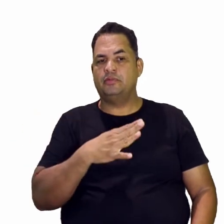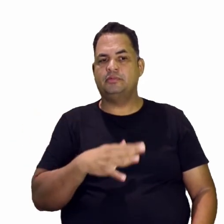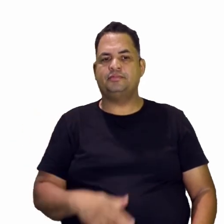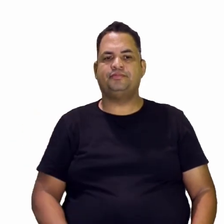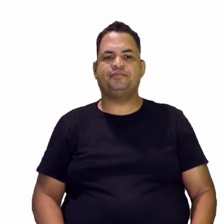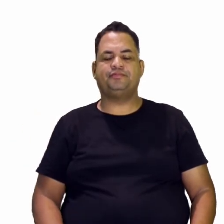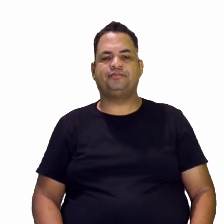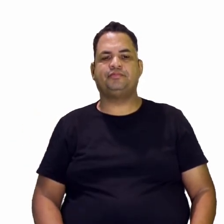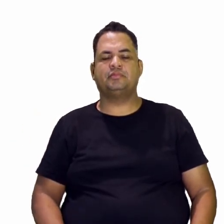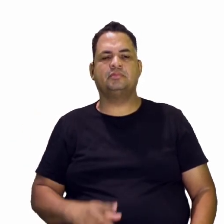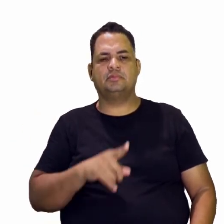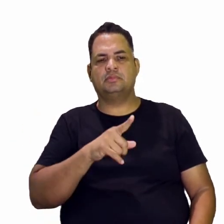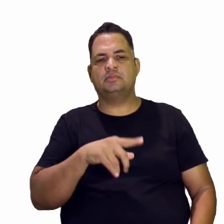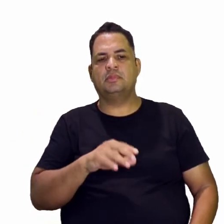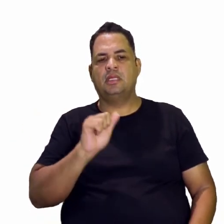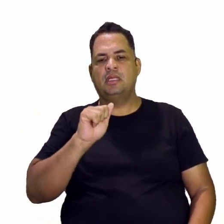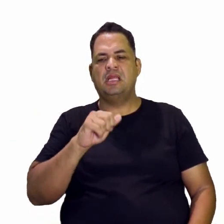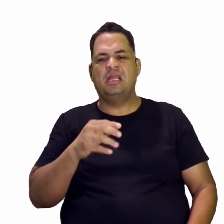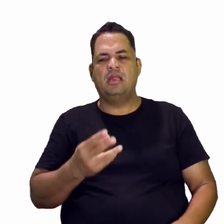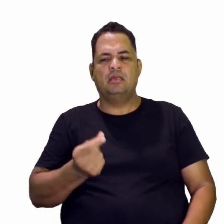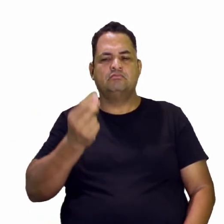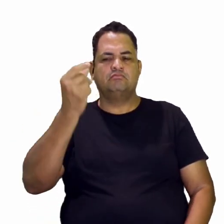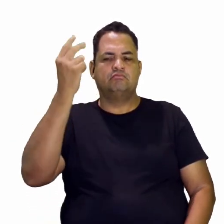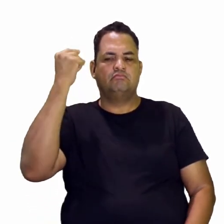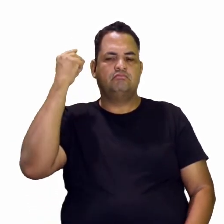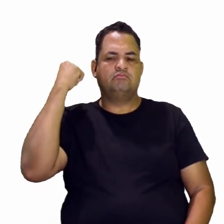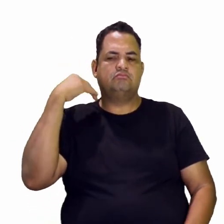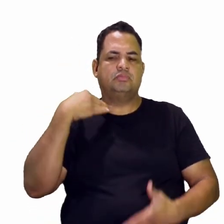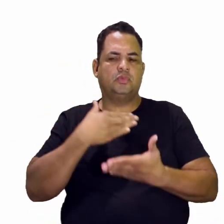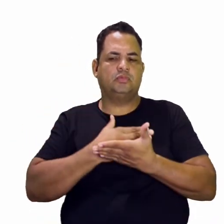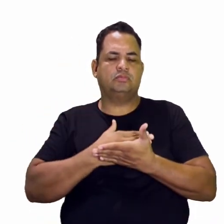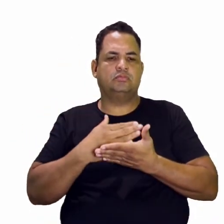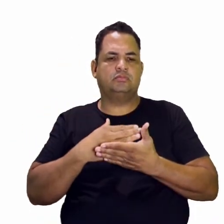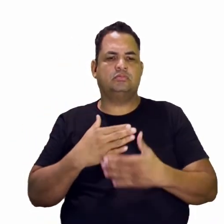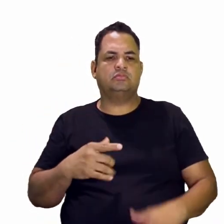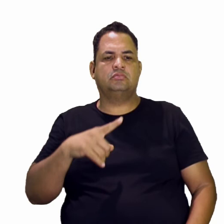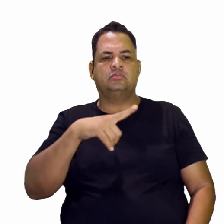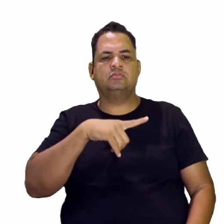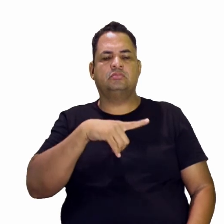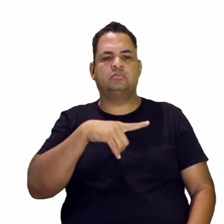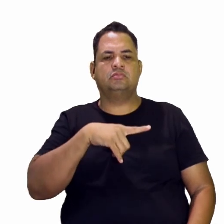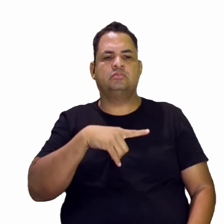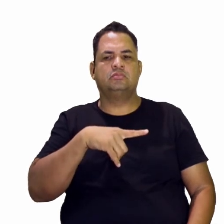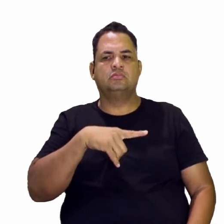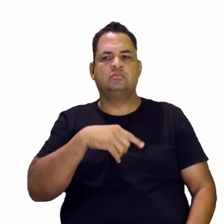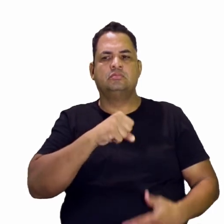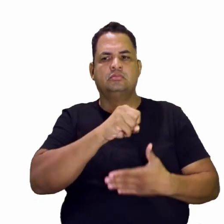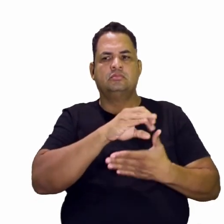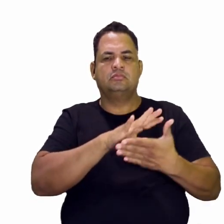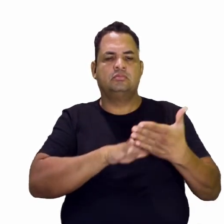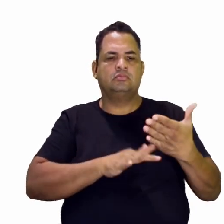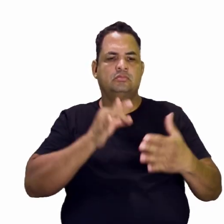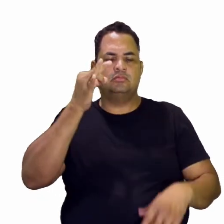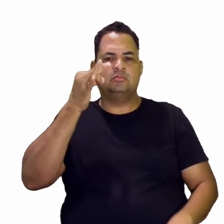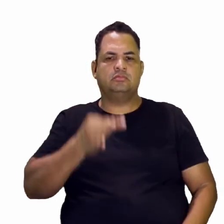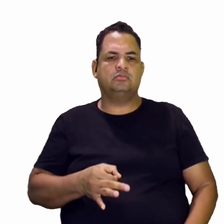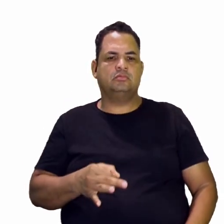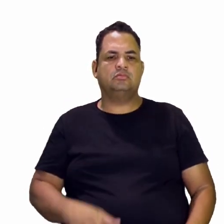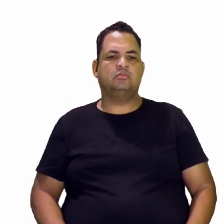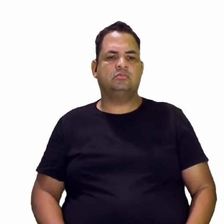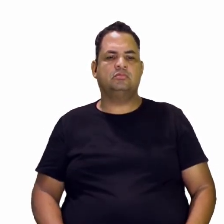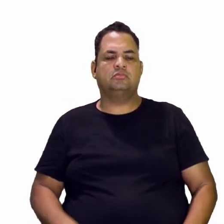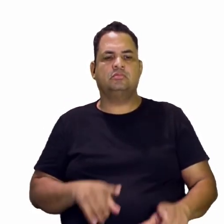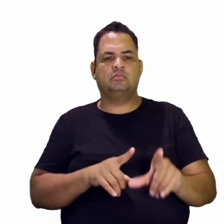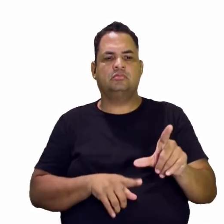no início, quando os seres vivos começaram a se transformar. Então a gente vai ter aqui como alternativa correta